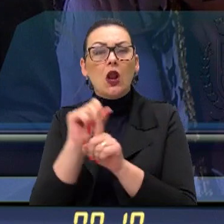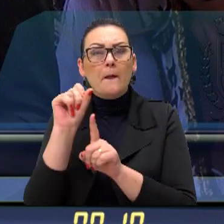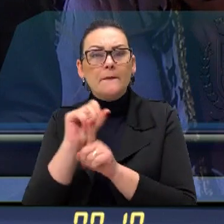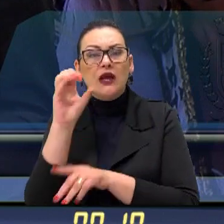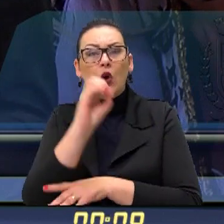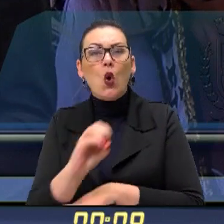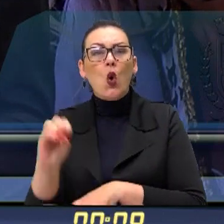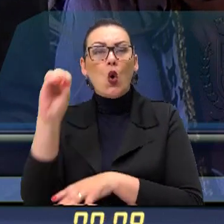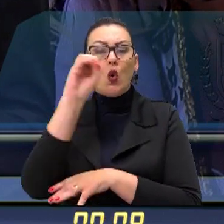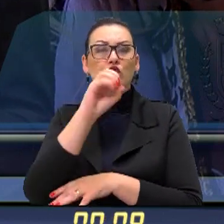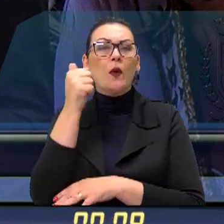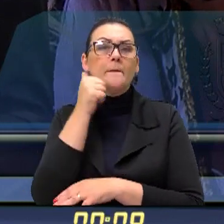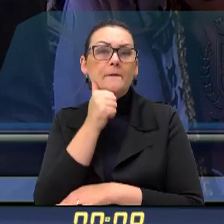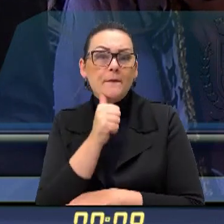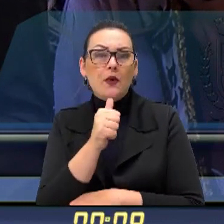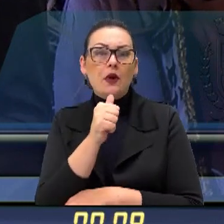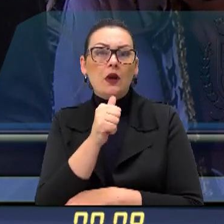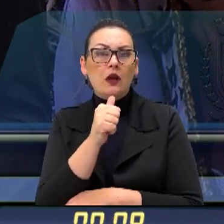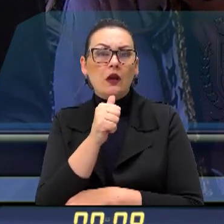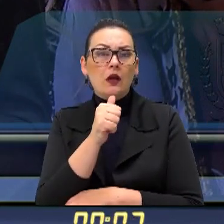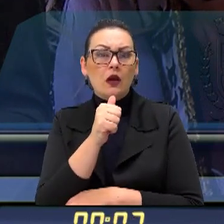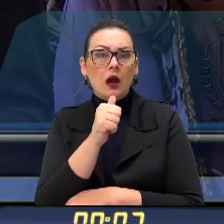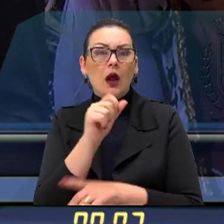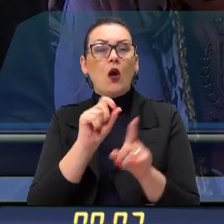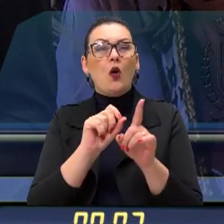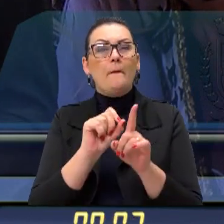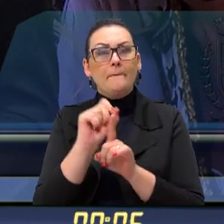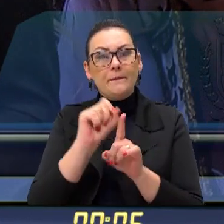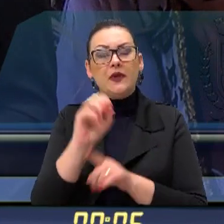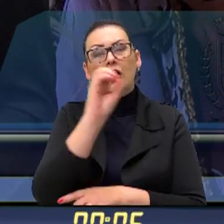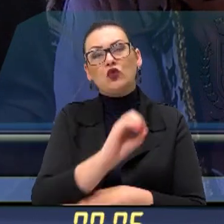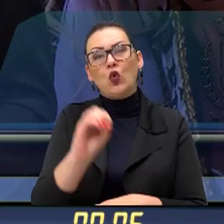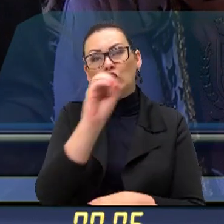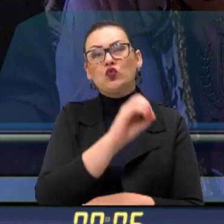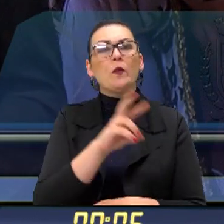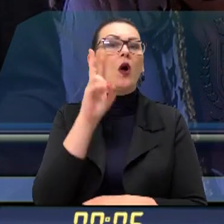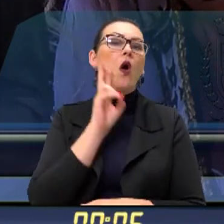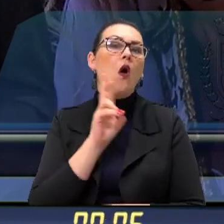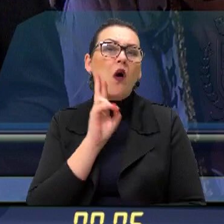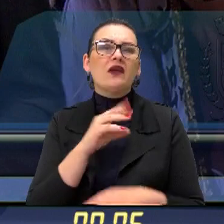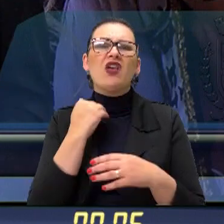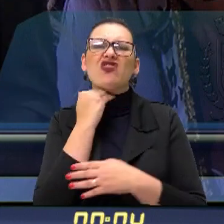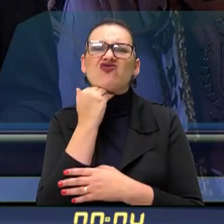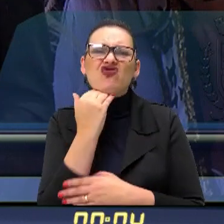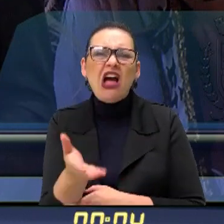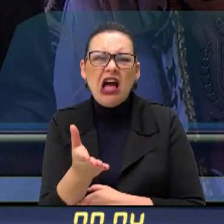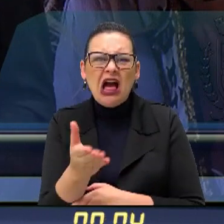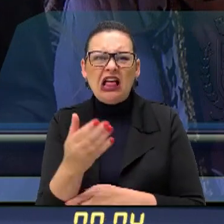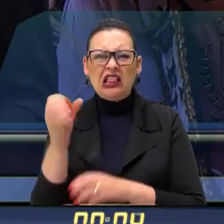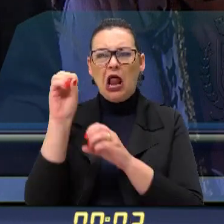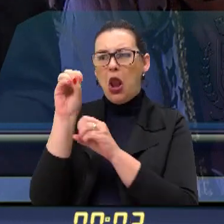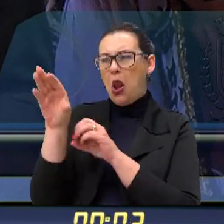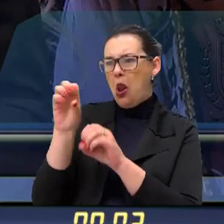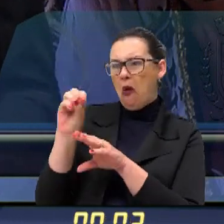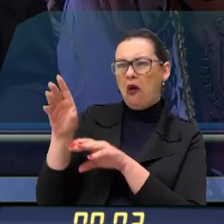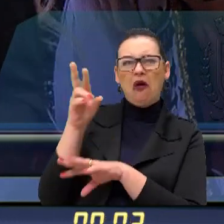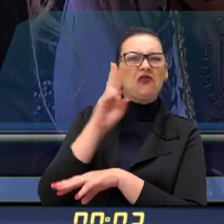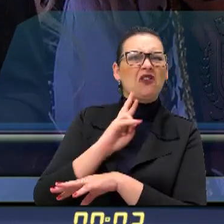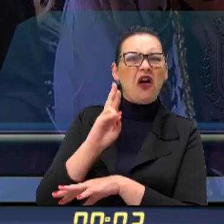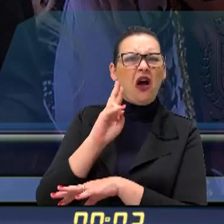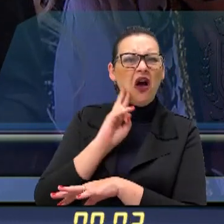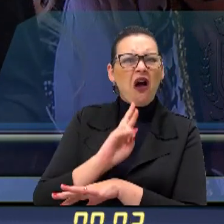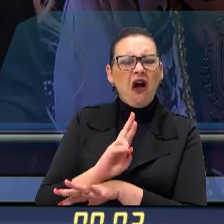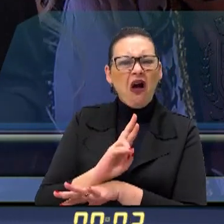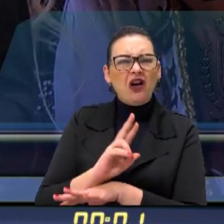de outubro, que é o mês das mulheres? Outubro rosa, não adianta botar a luzinha rosa lá no palacinho e não botar